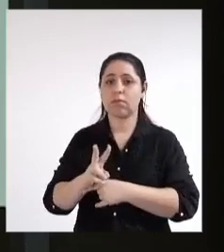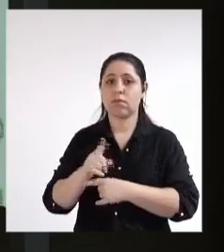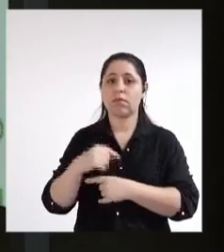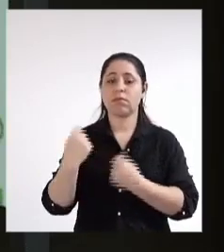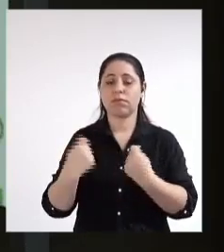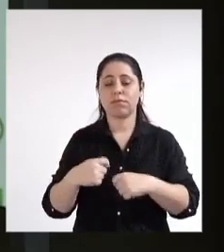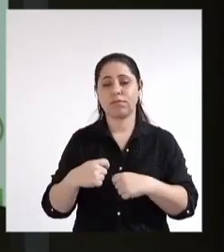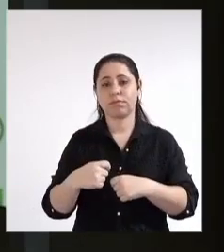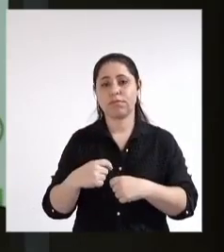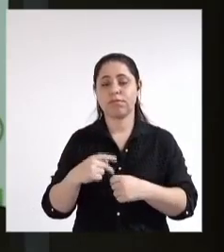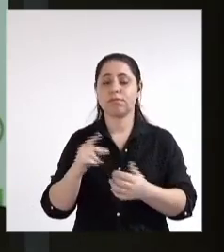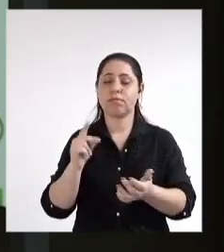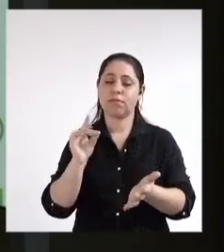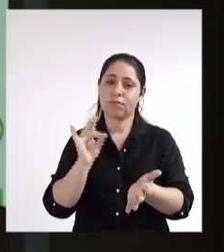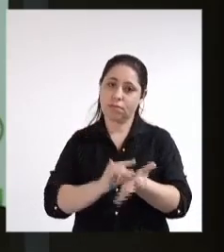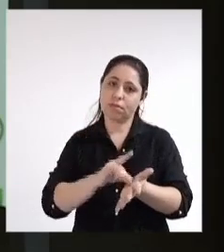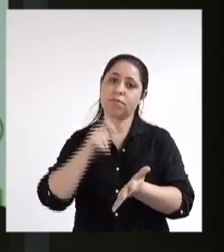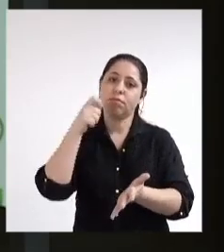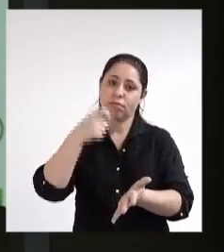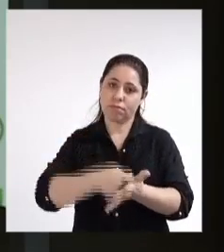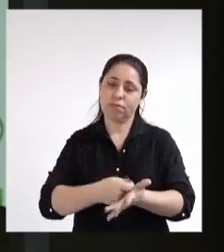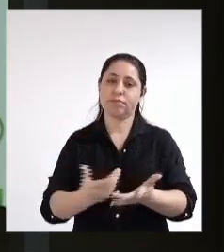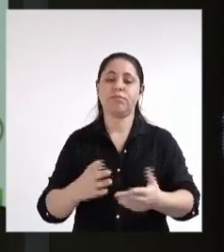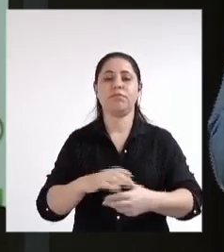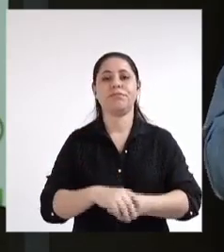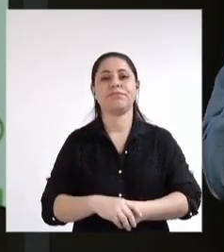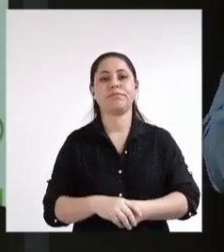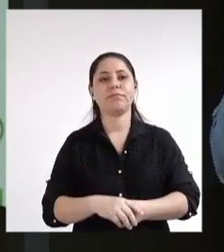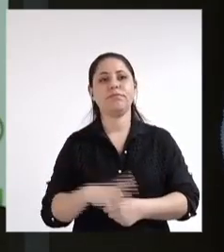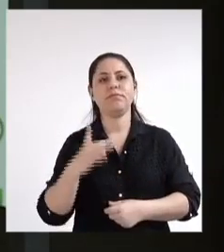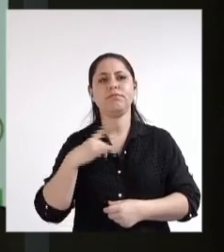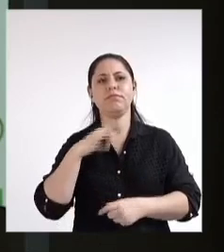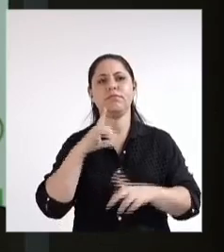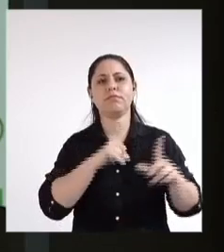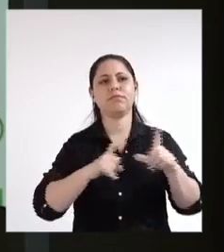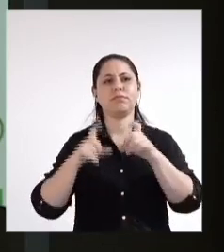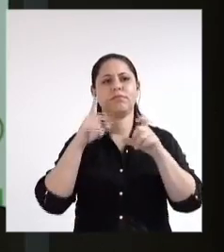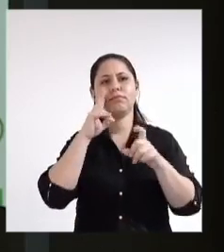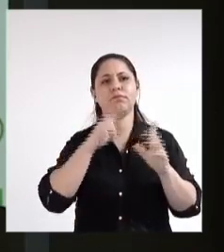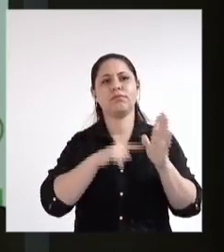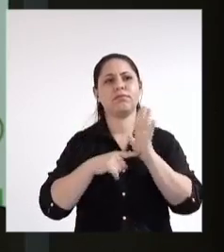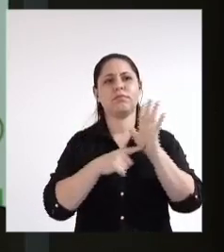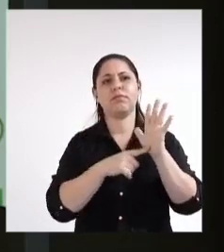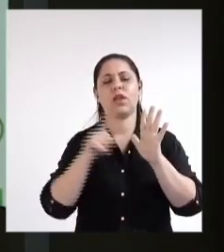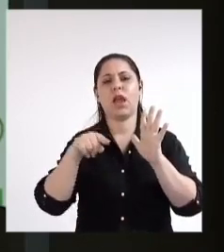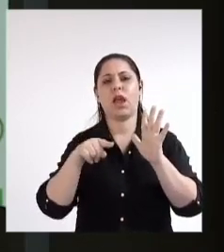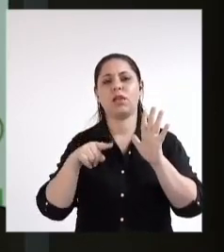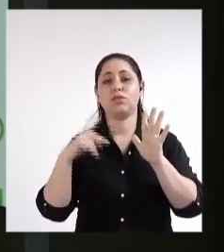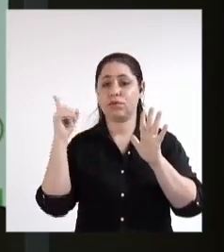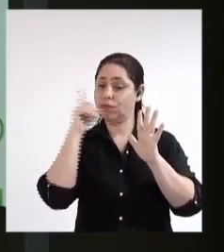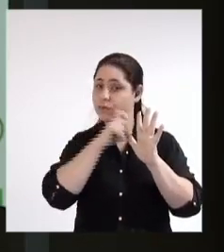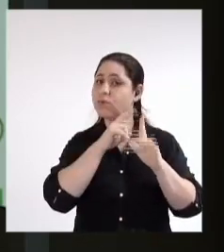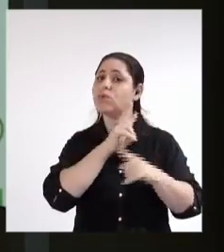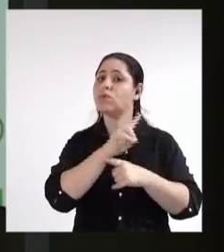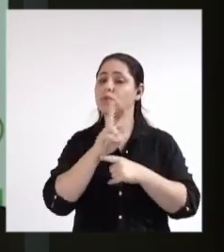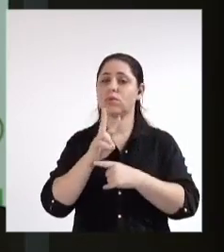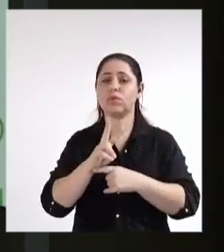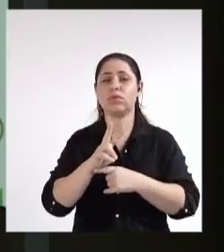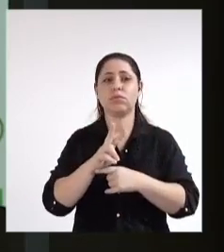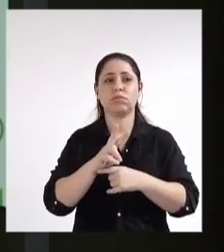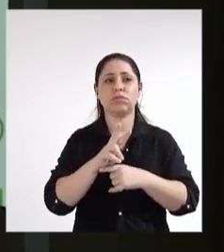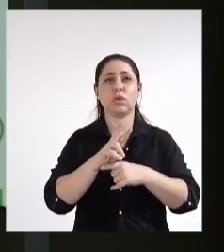necessário isso aqui é o rolo que eu trago à vocês verem como é difícil a gestão da inovação é é um organograma